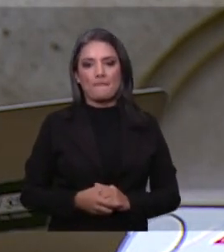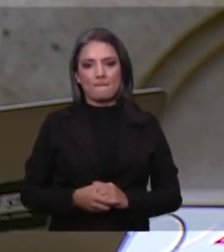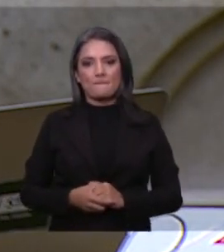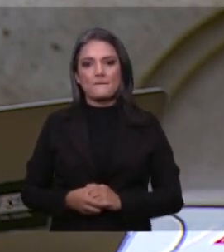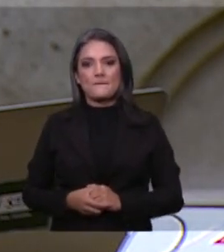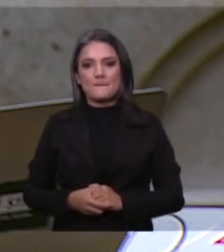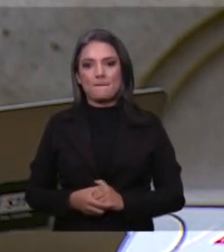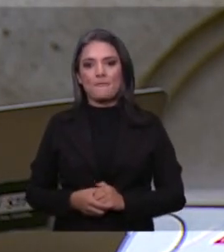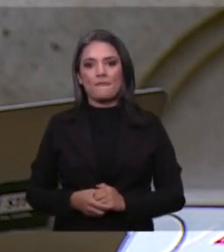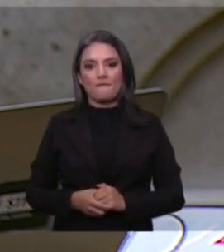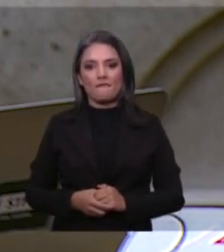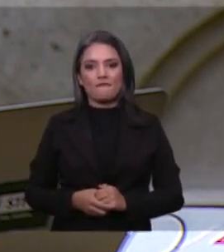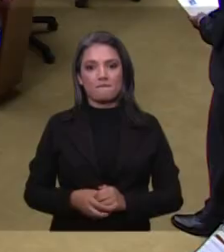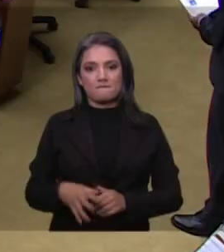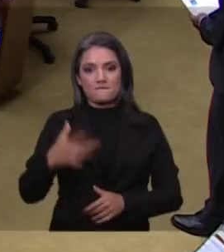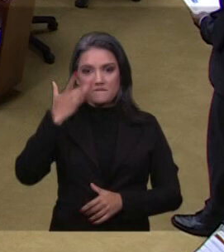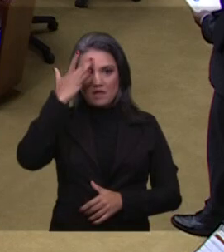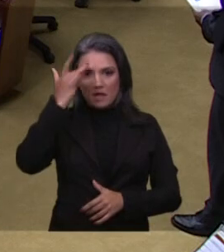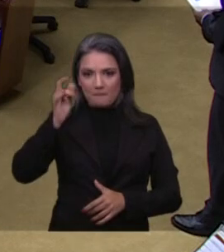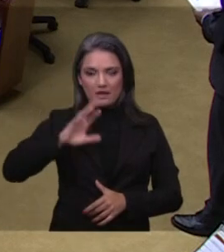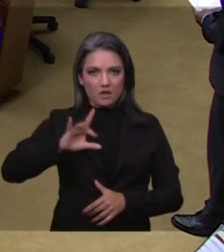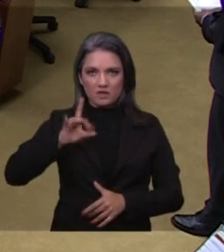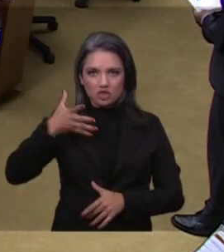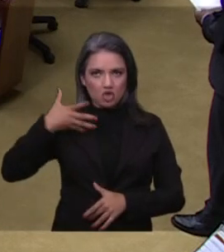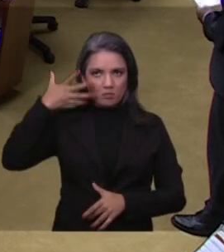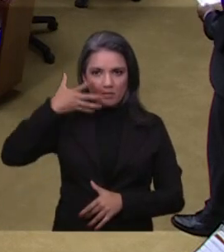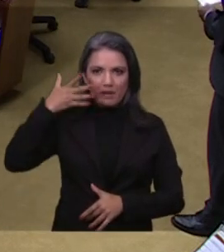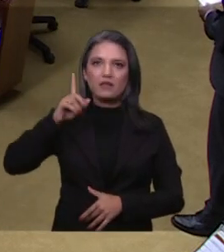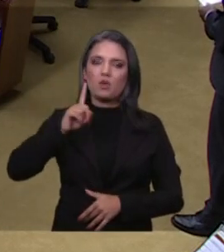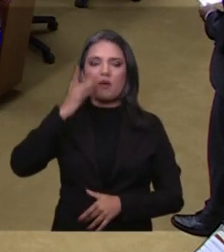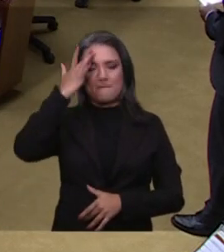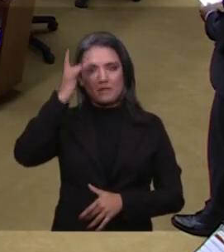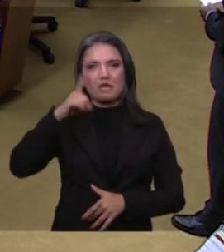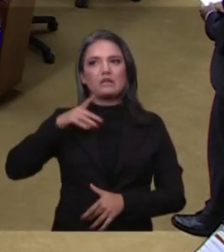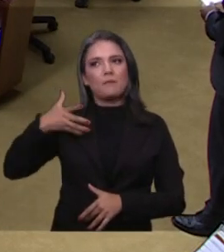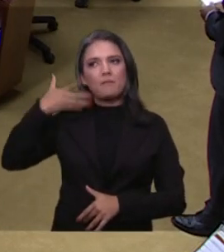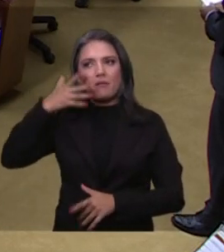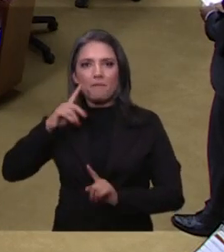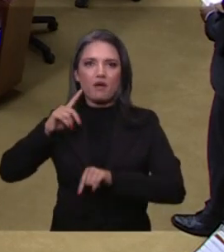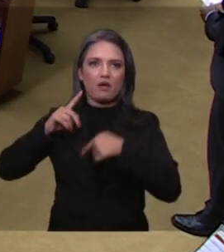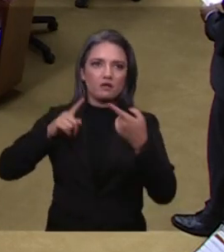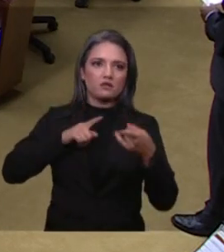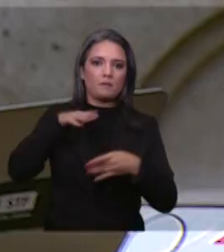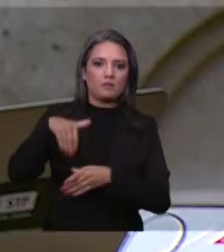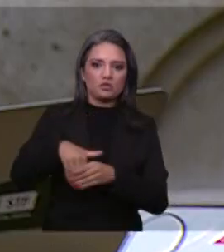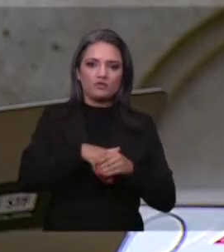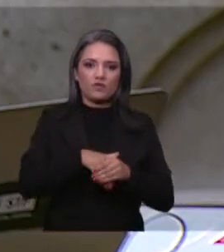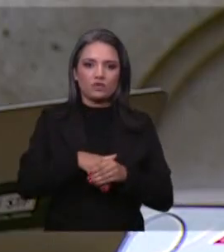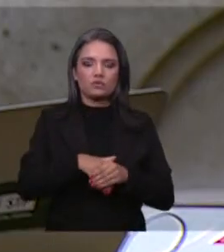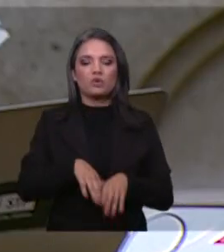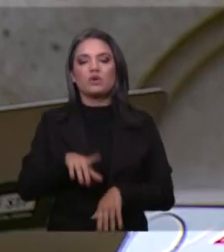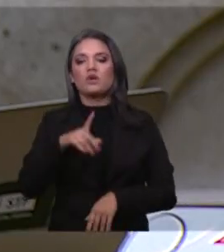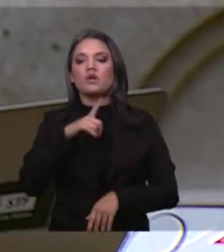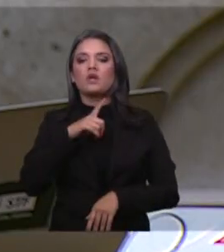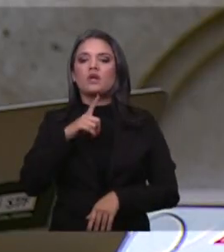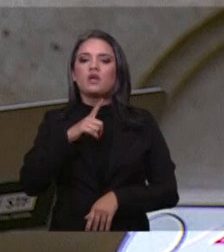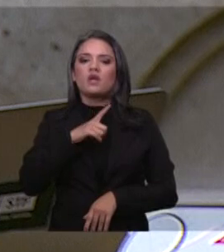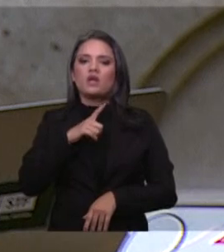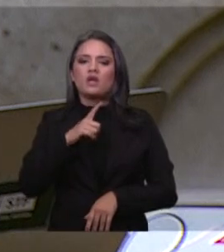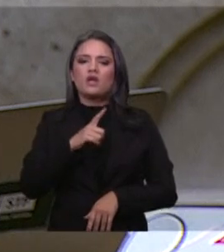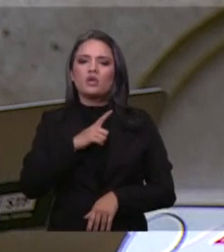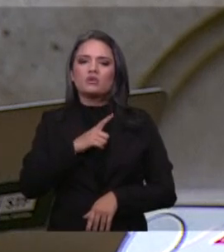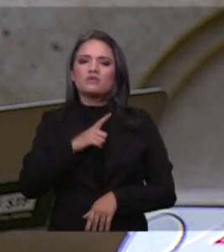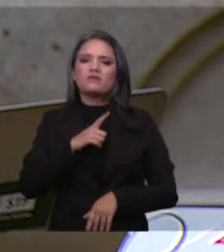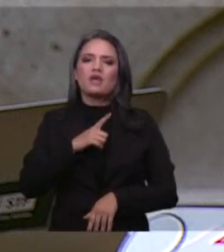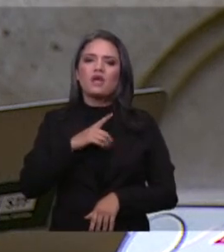Amanhã não será sustentação exclusiva. Nós votamos... Eu tenho separado para sustentação exclusiva os